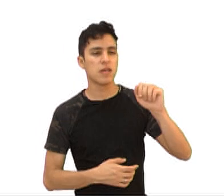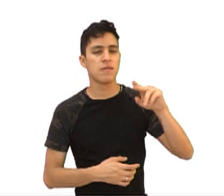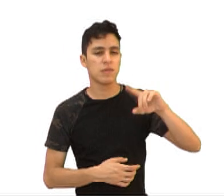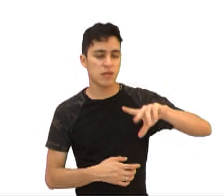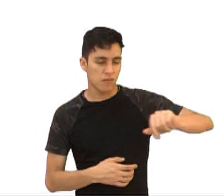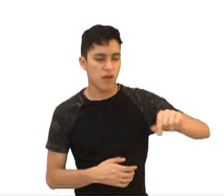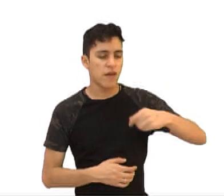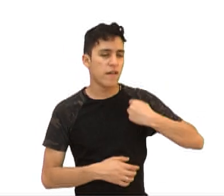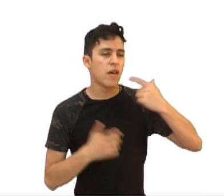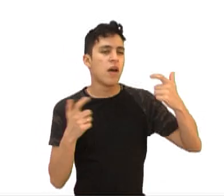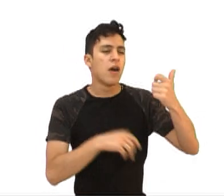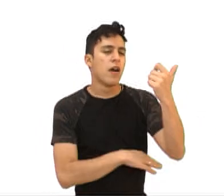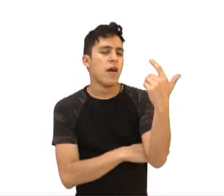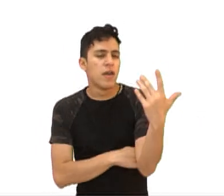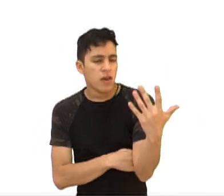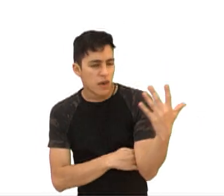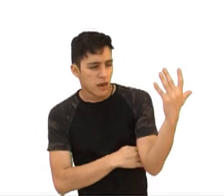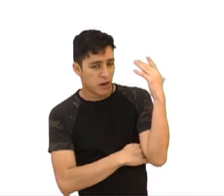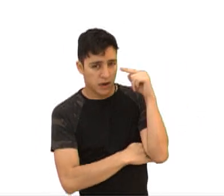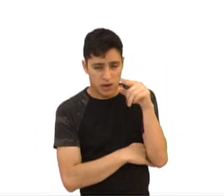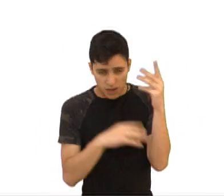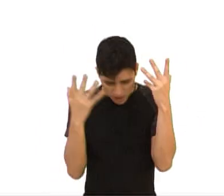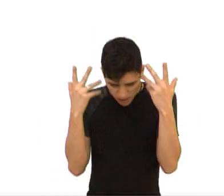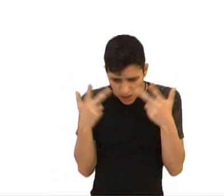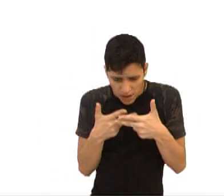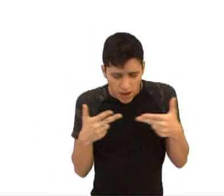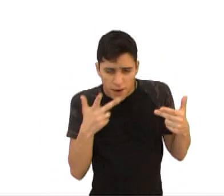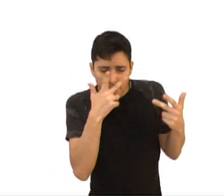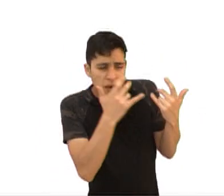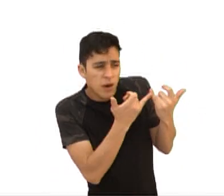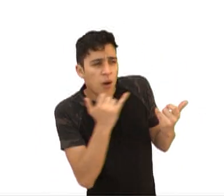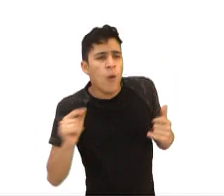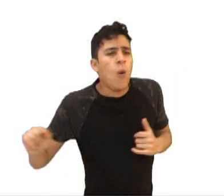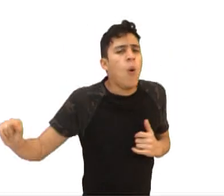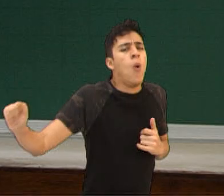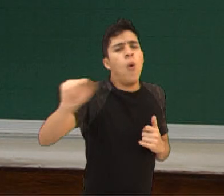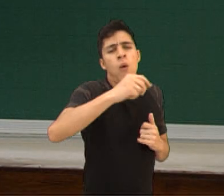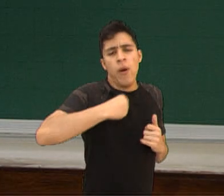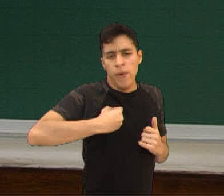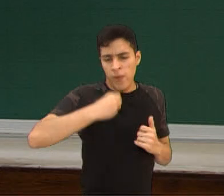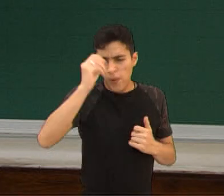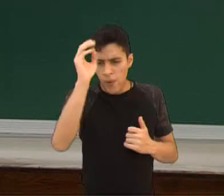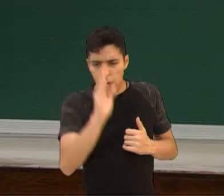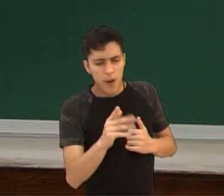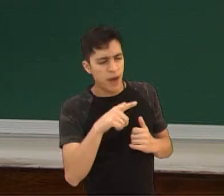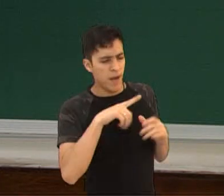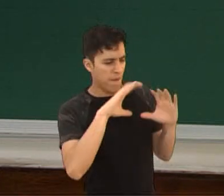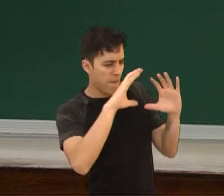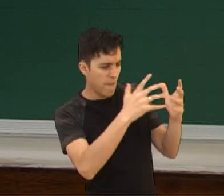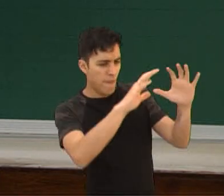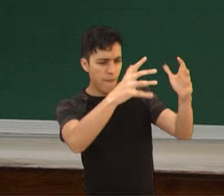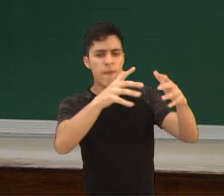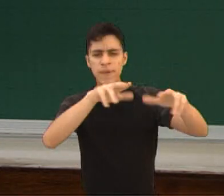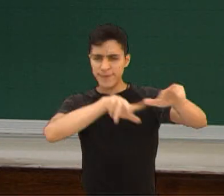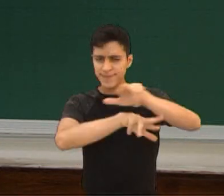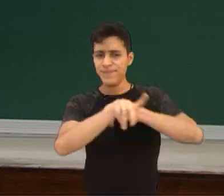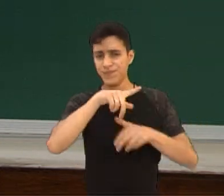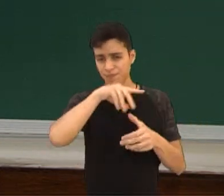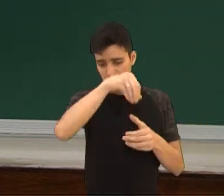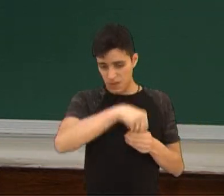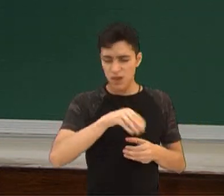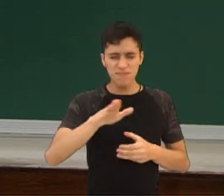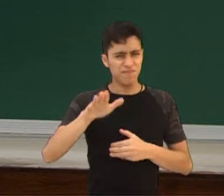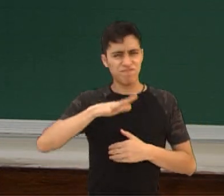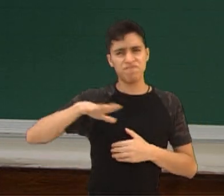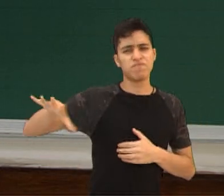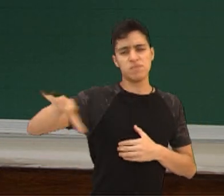abertas e áreas florestais. Ele é um animal comum a todos os biomas brasileiros, né? A gente encontra mais em um do que em outro, mas a gente encontra esses animais em